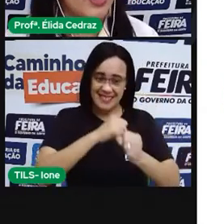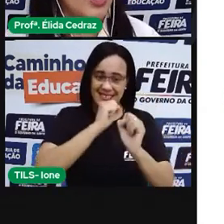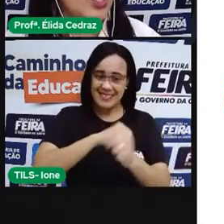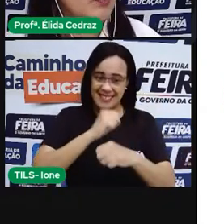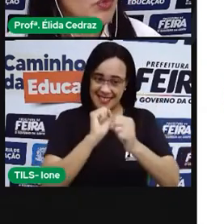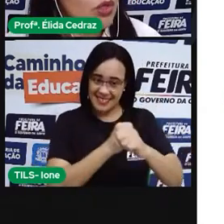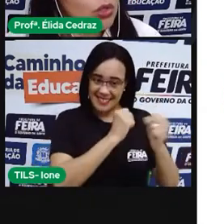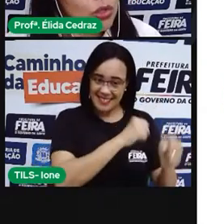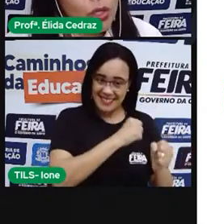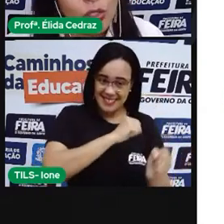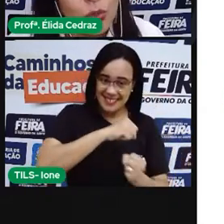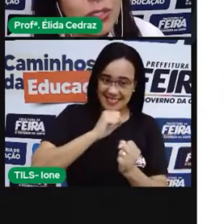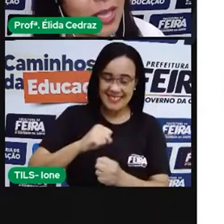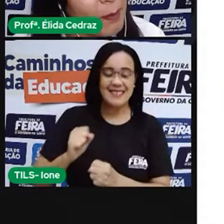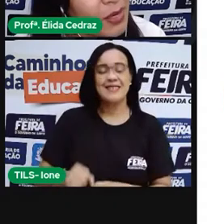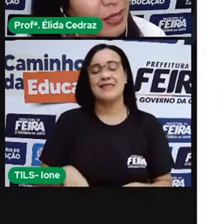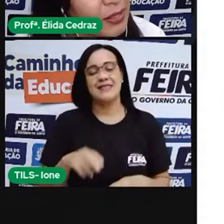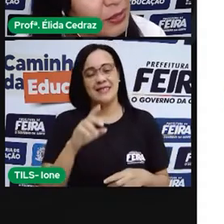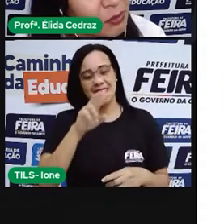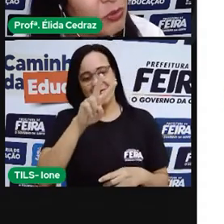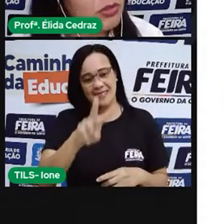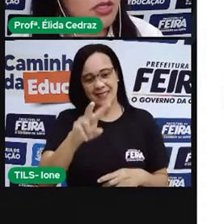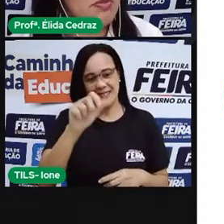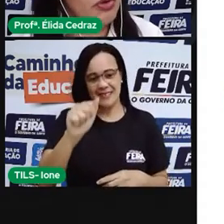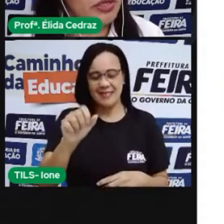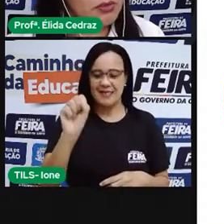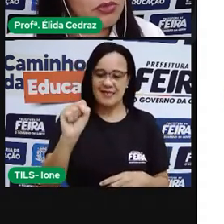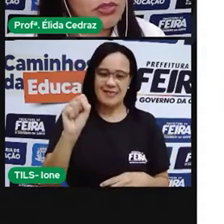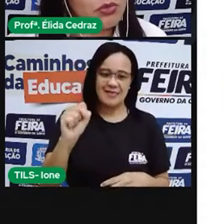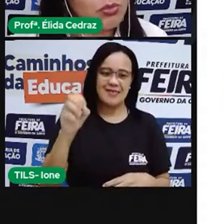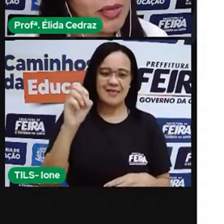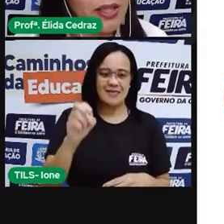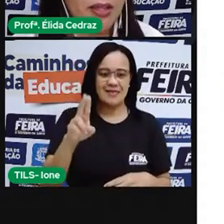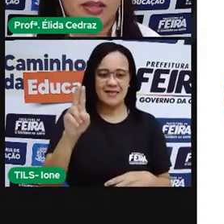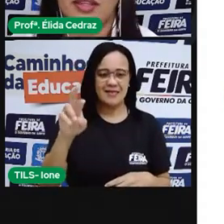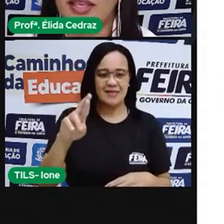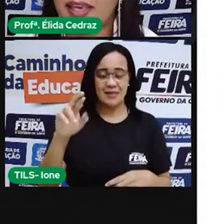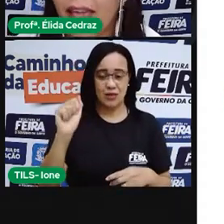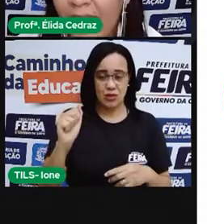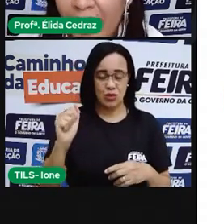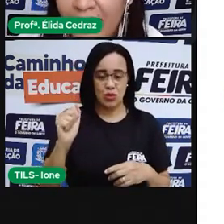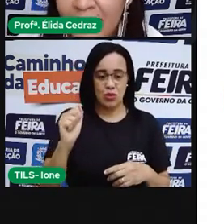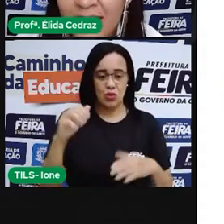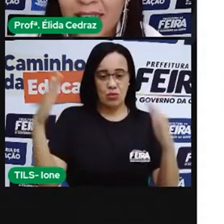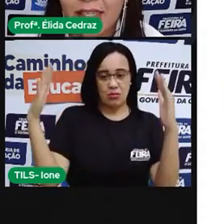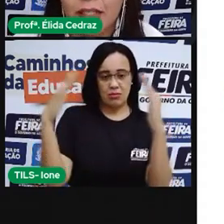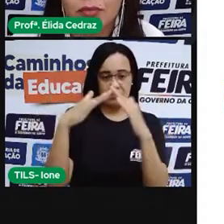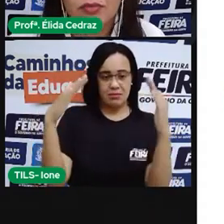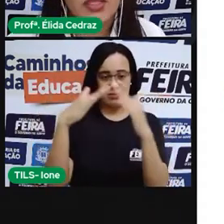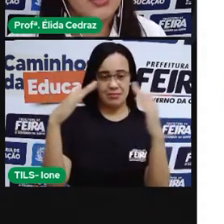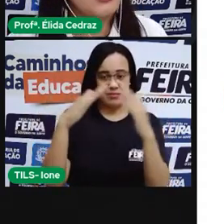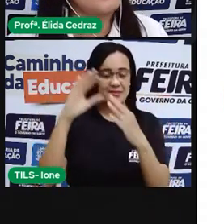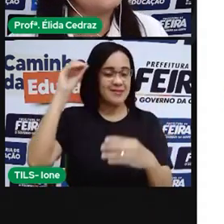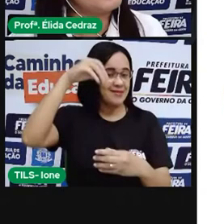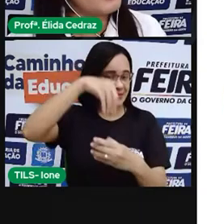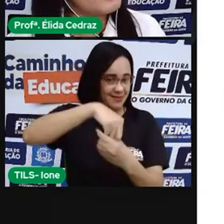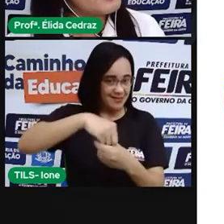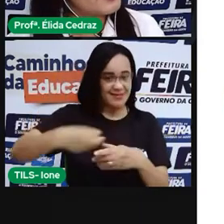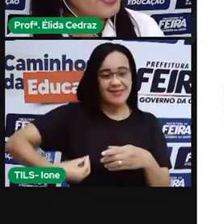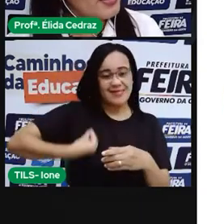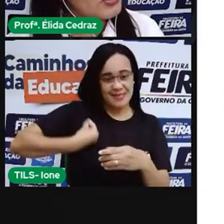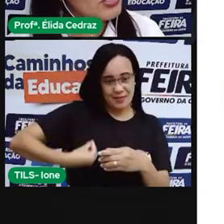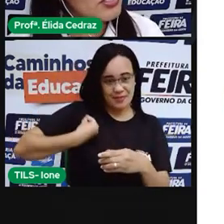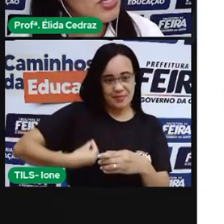vassoura. Nós nos abrigamos e moramos numa casa. Em